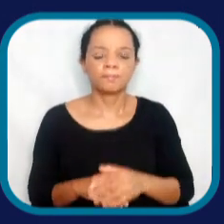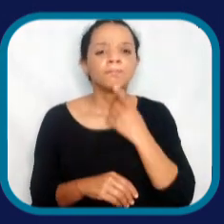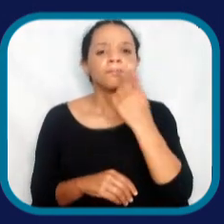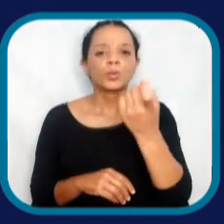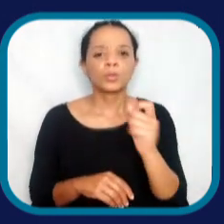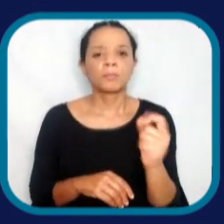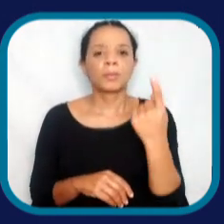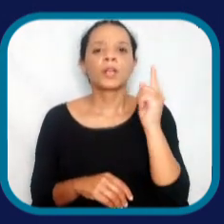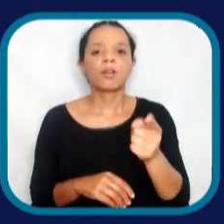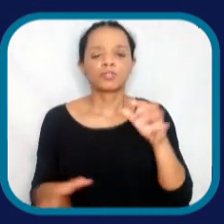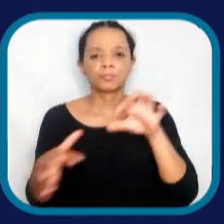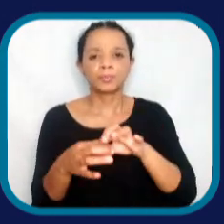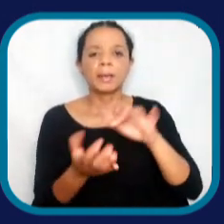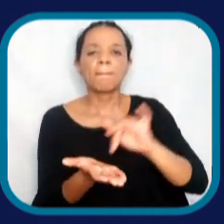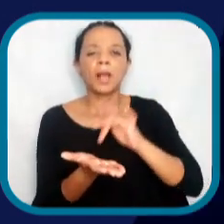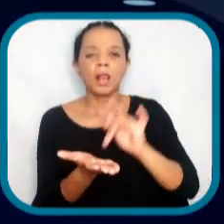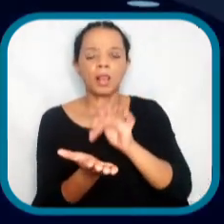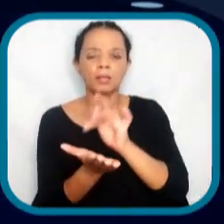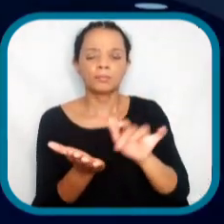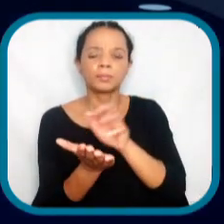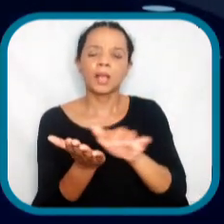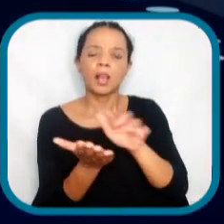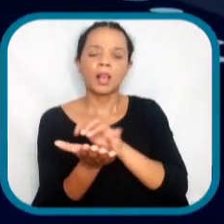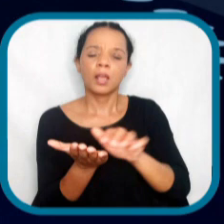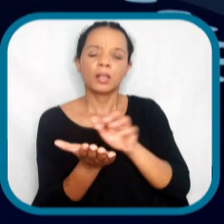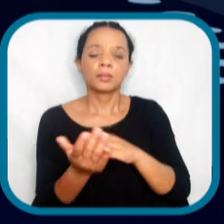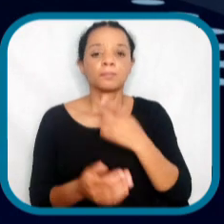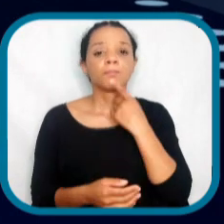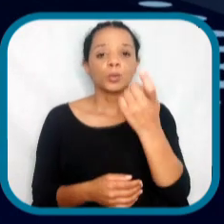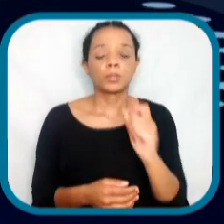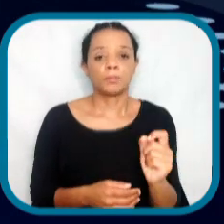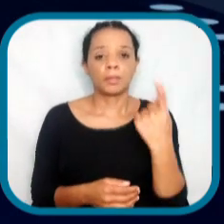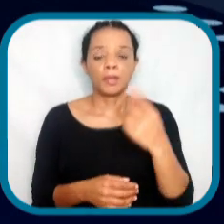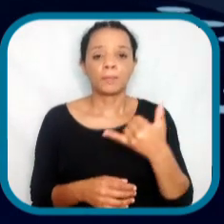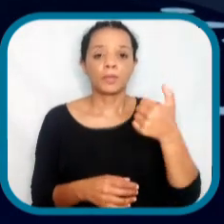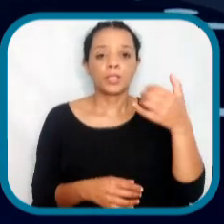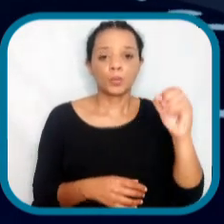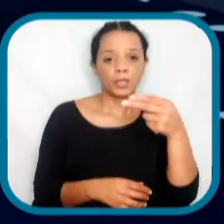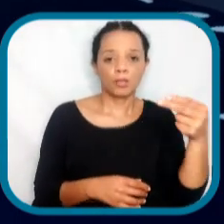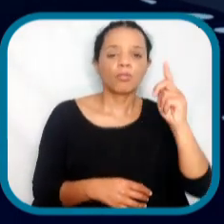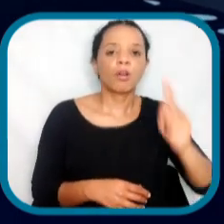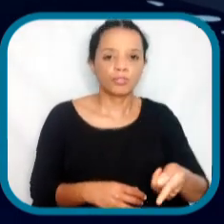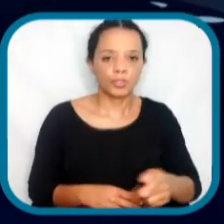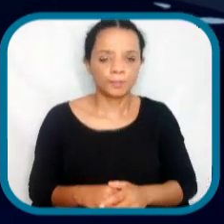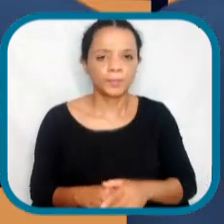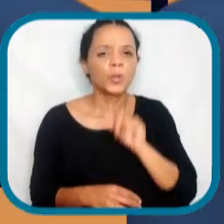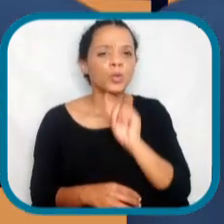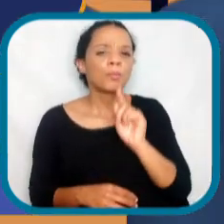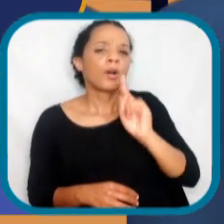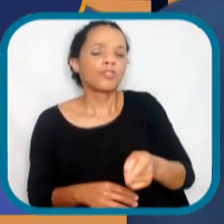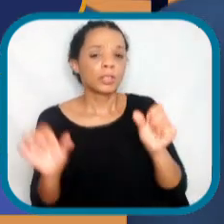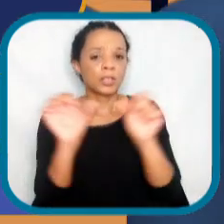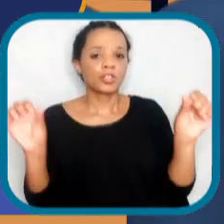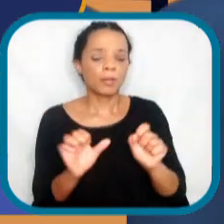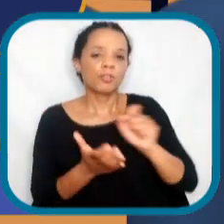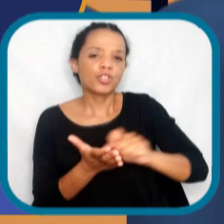A primeira pergunta é sobre o Braille. E a primeira pergunta para 250 € é a seguinte: como se